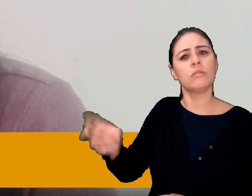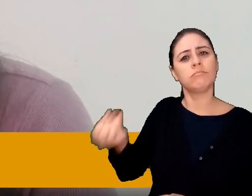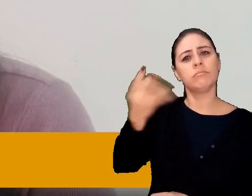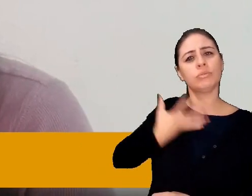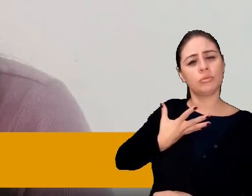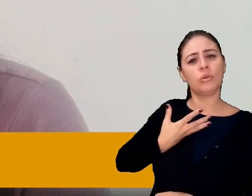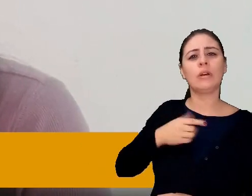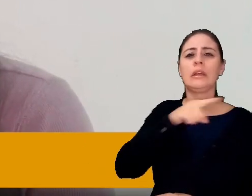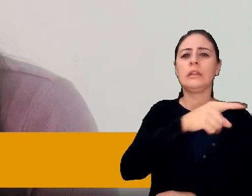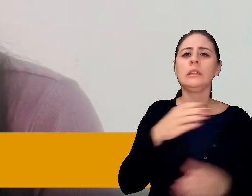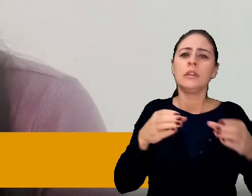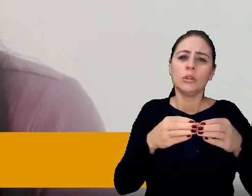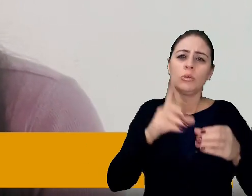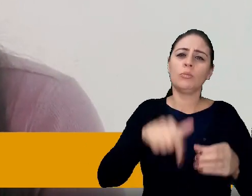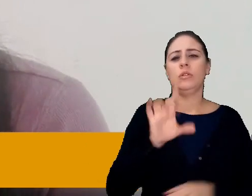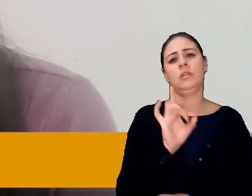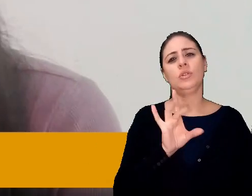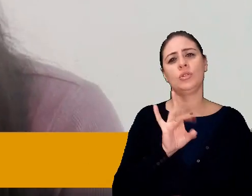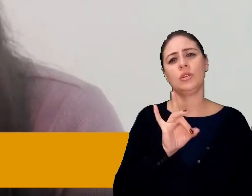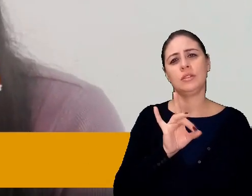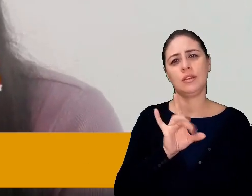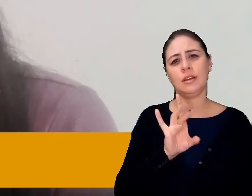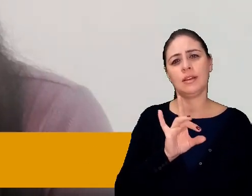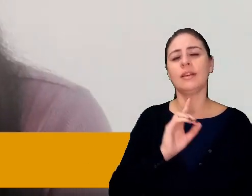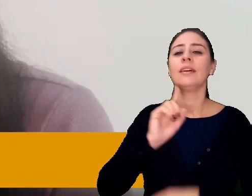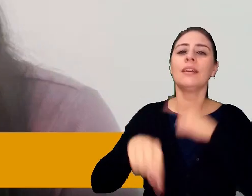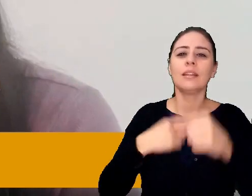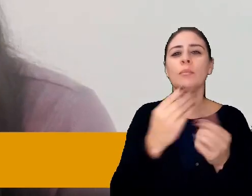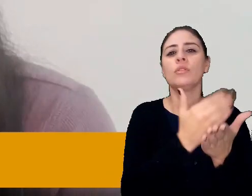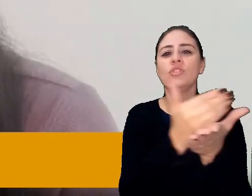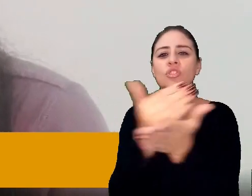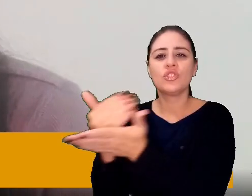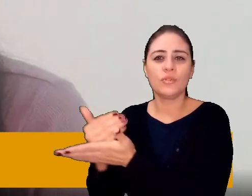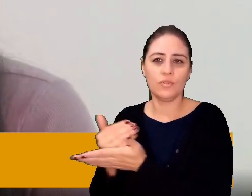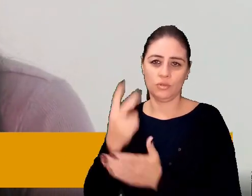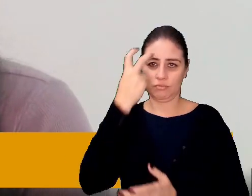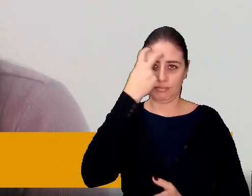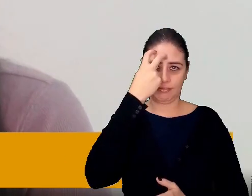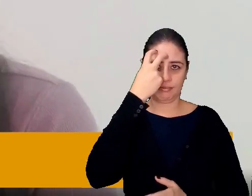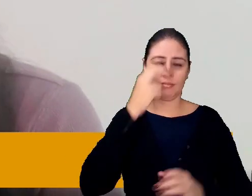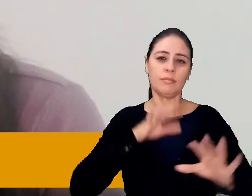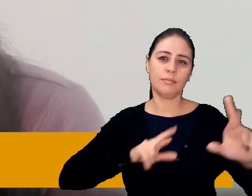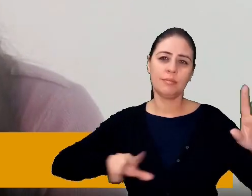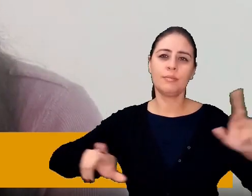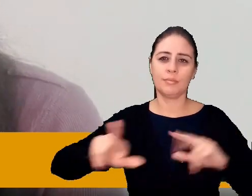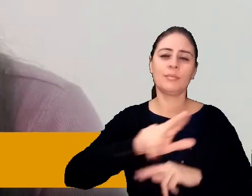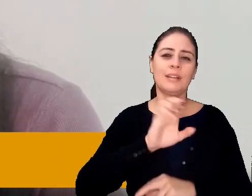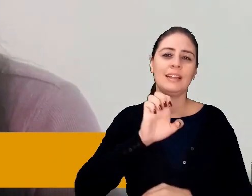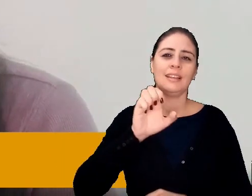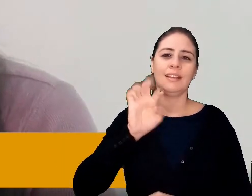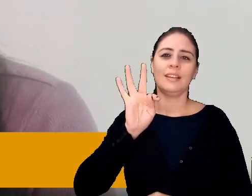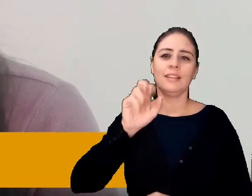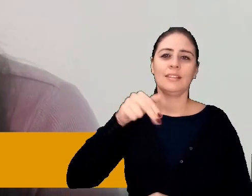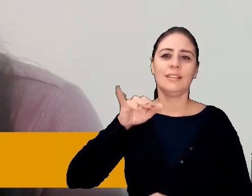eram um povo só. E depois que foi dividida essas etnias. E tanto é que quando eu estive em Laclanó, primeira coisa, eu fiquei hospedada